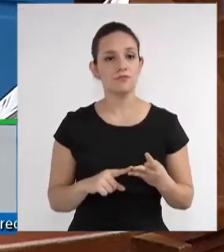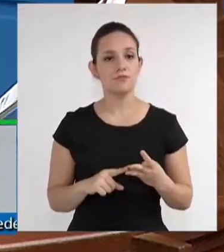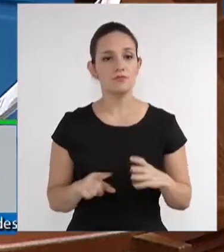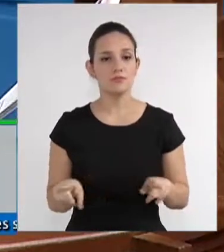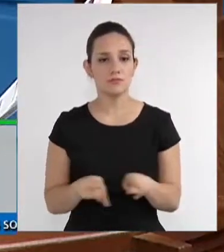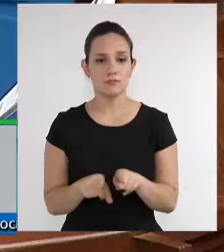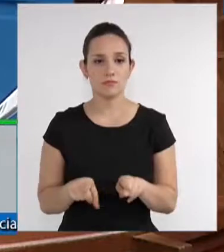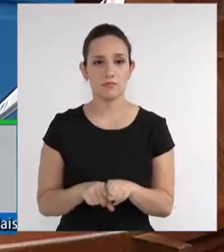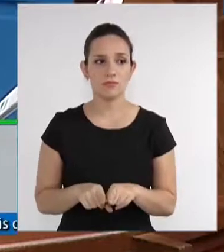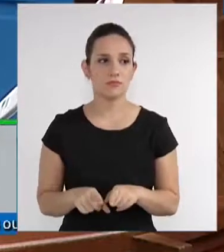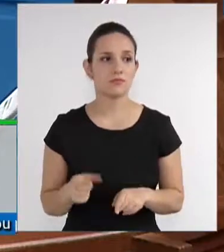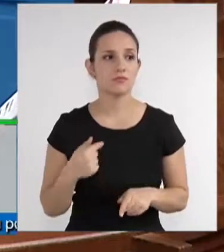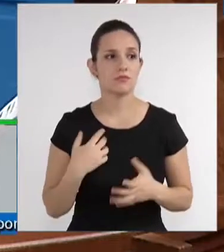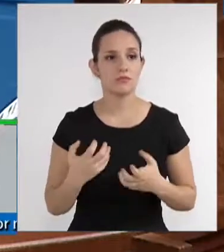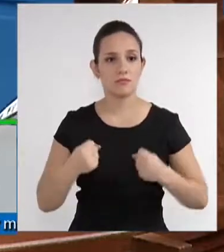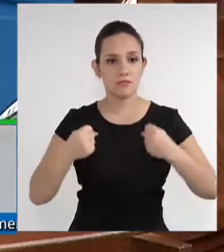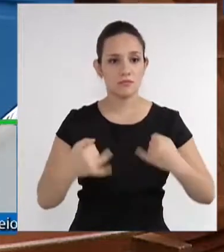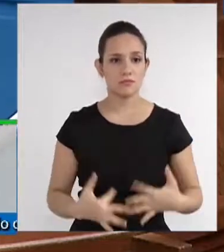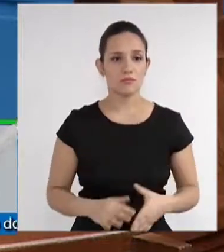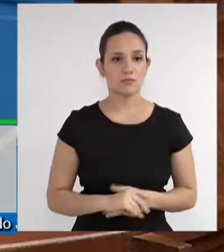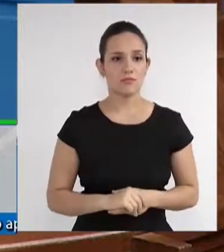eu estarei falando sobre a Lei Estadual